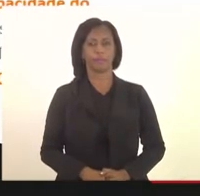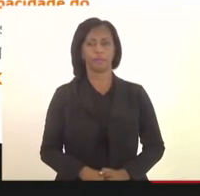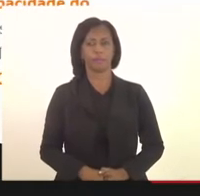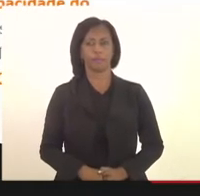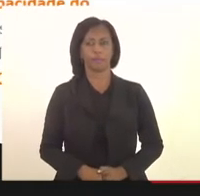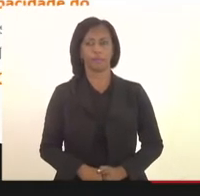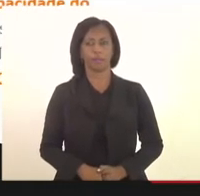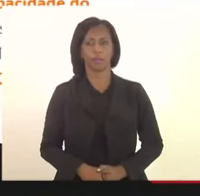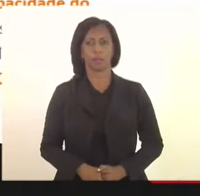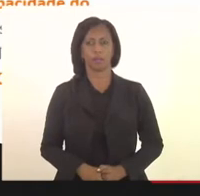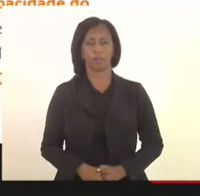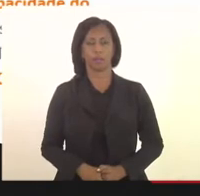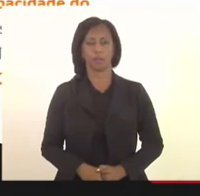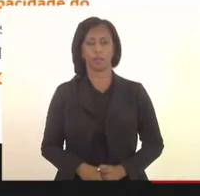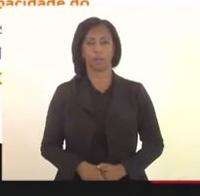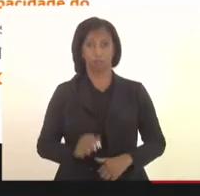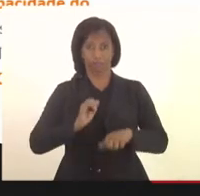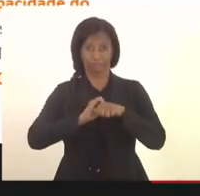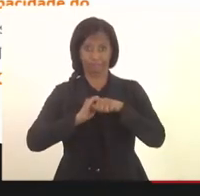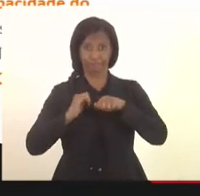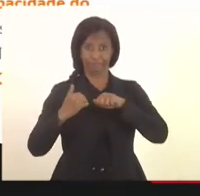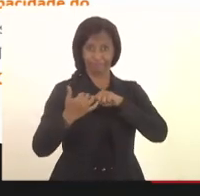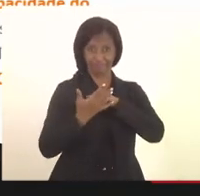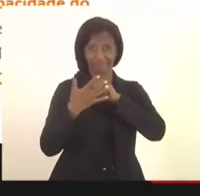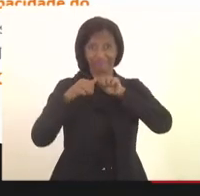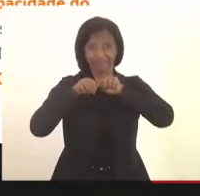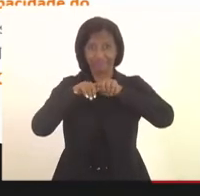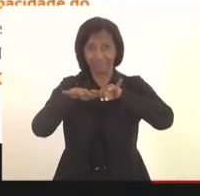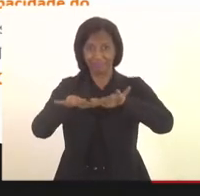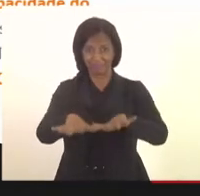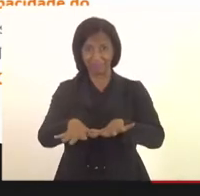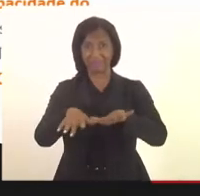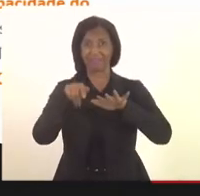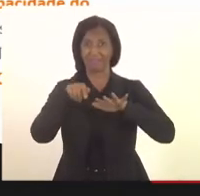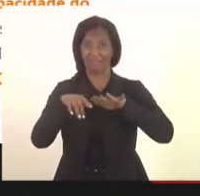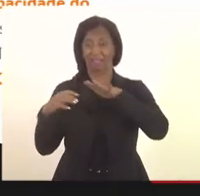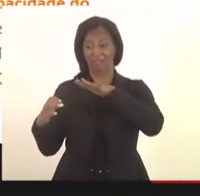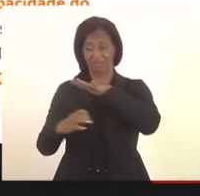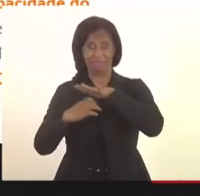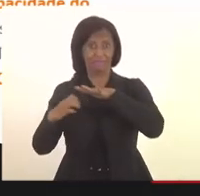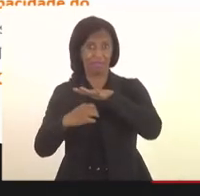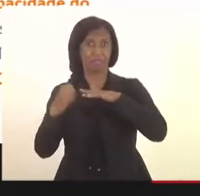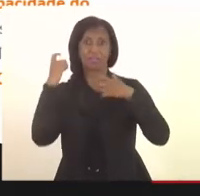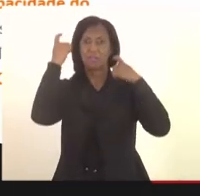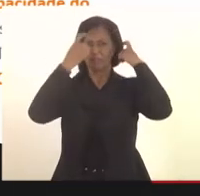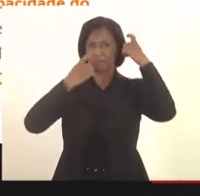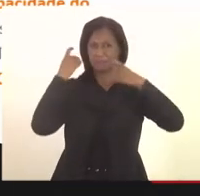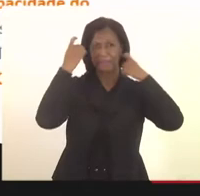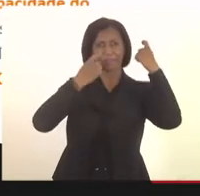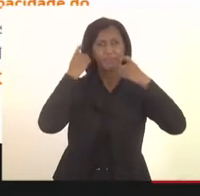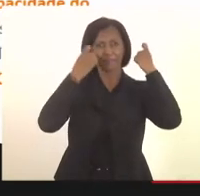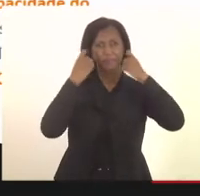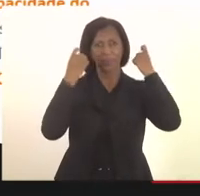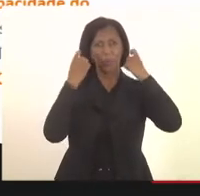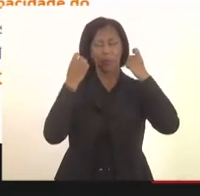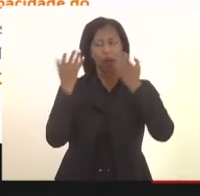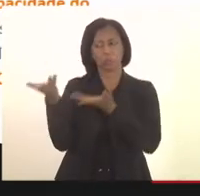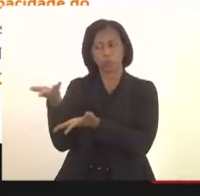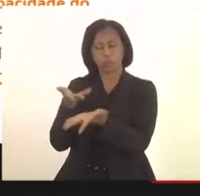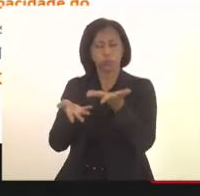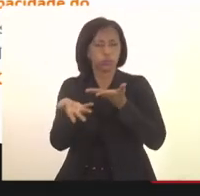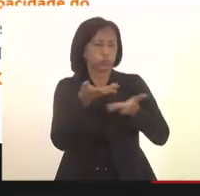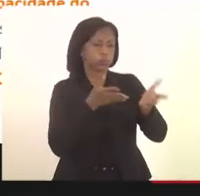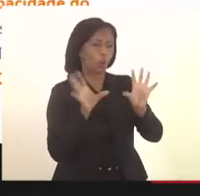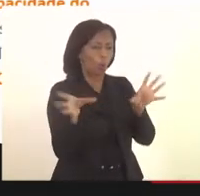Desde o início da pandemia, a Repsol Sinopec tem se preocupado muito com a situação de seus colaboradores,